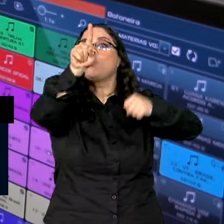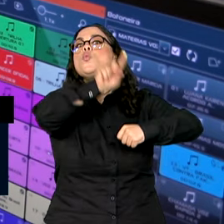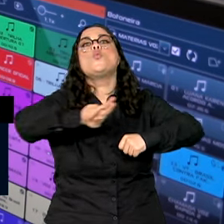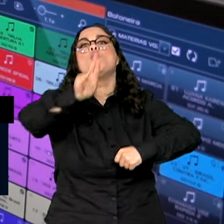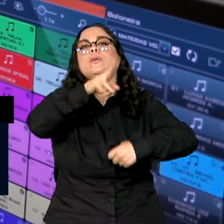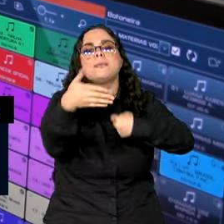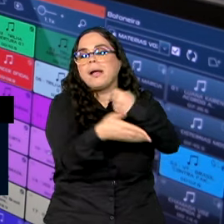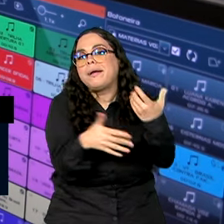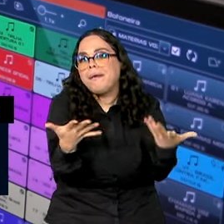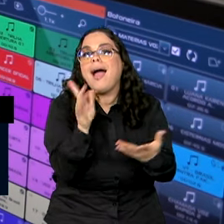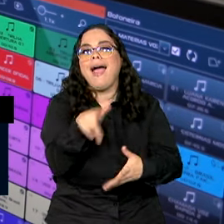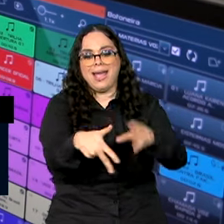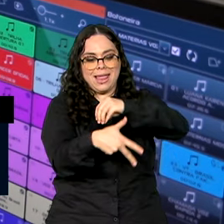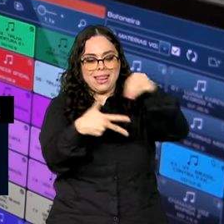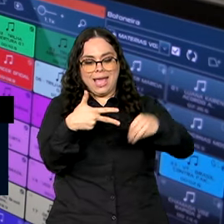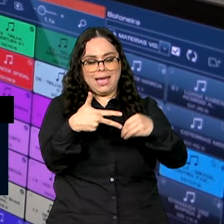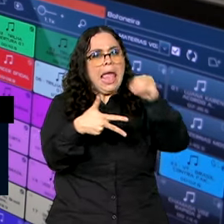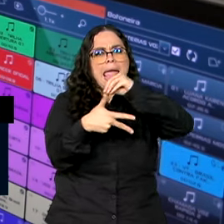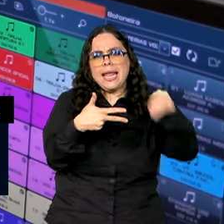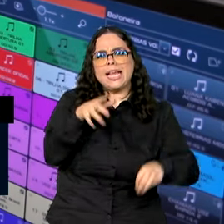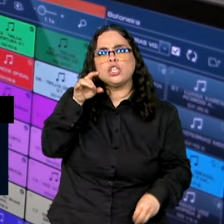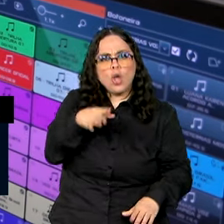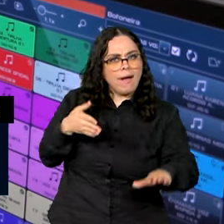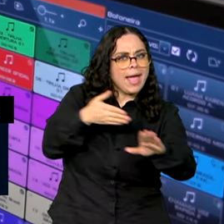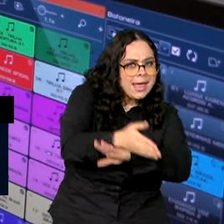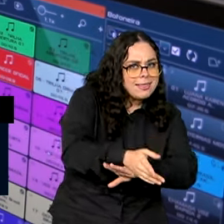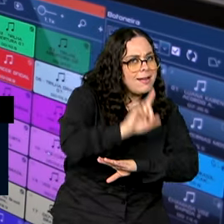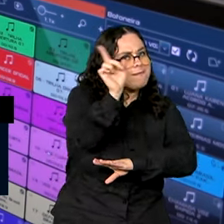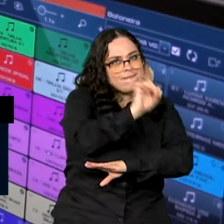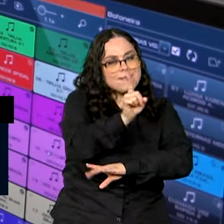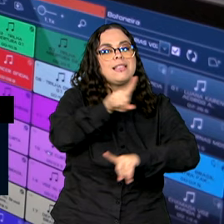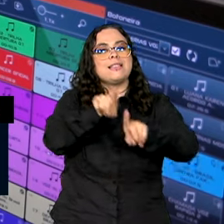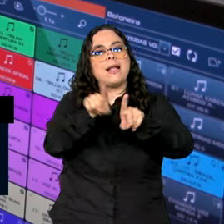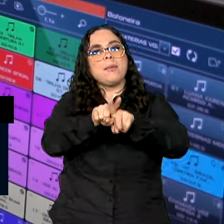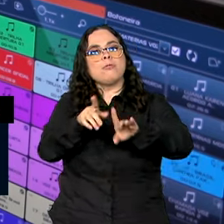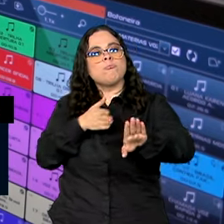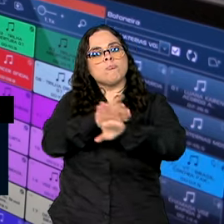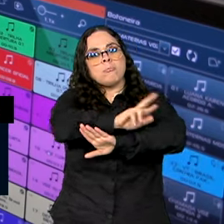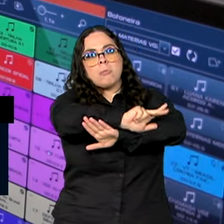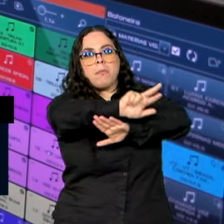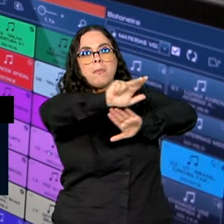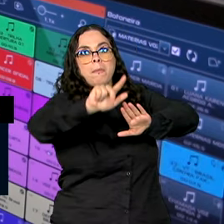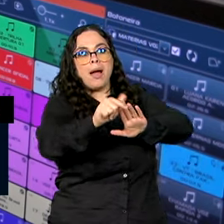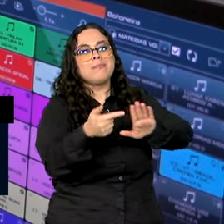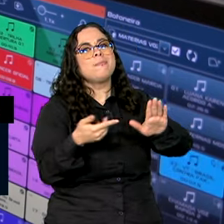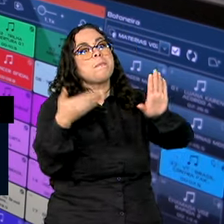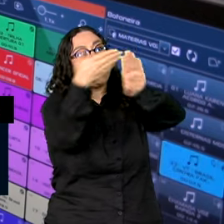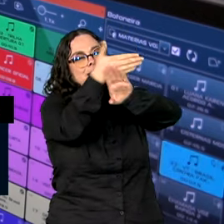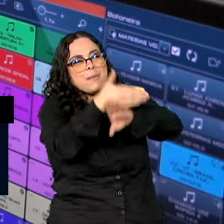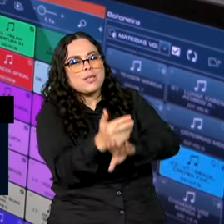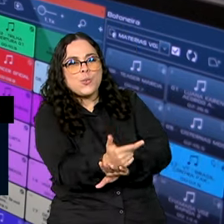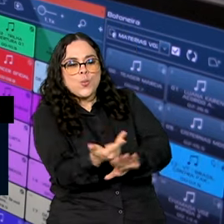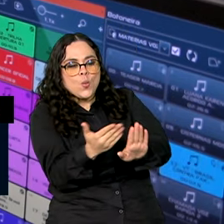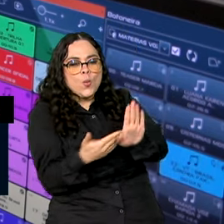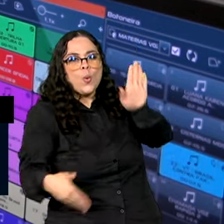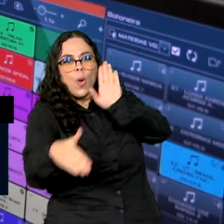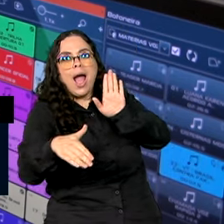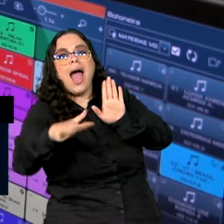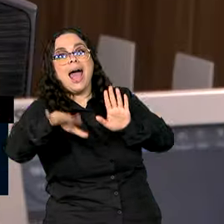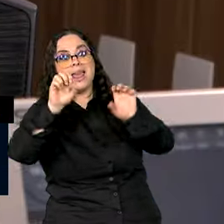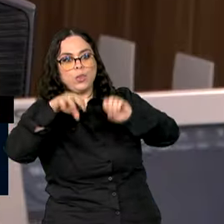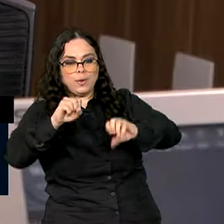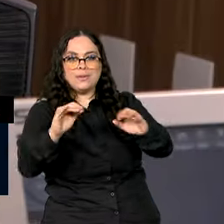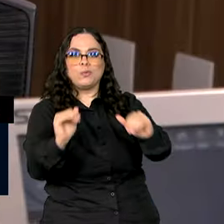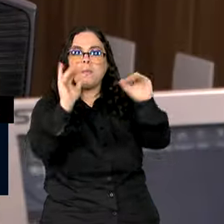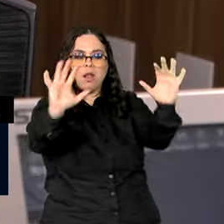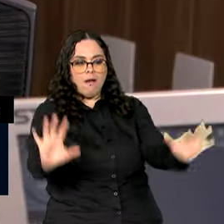então não se trata apenas do ingresso é também o meio de acesso a uma série de benefícios claro que associados à educação superior mas que